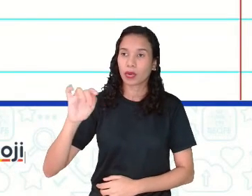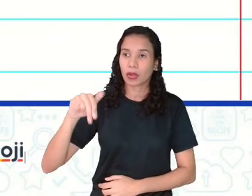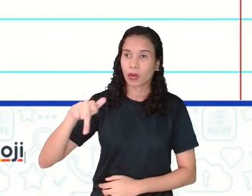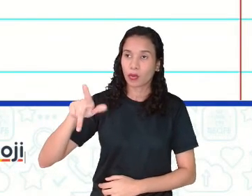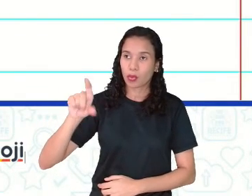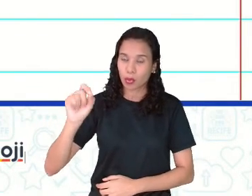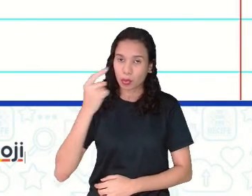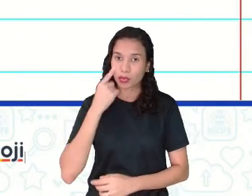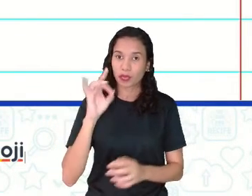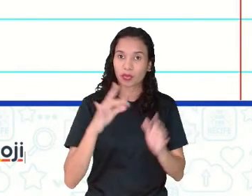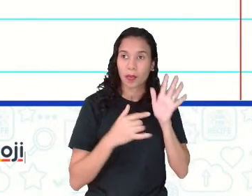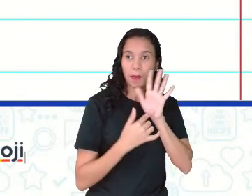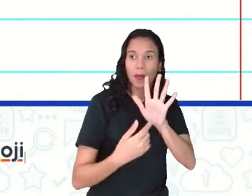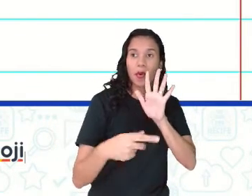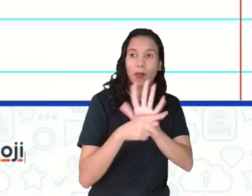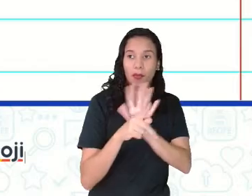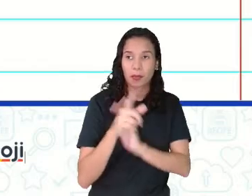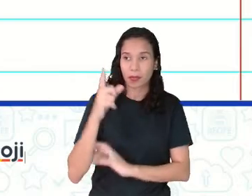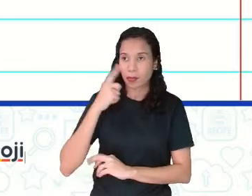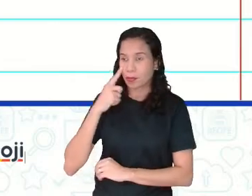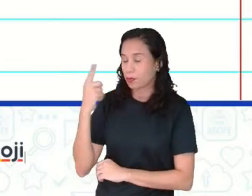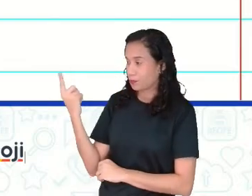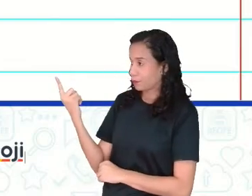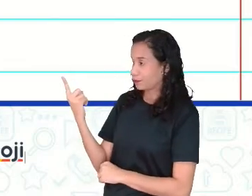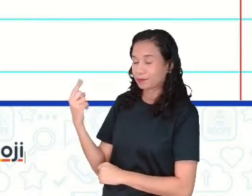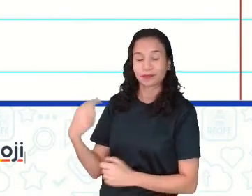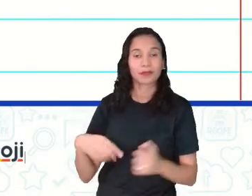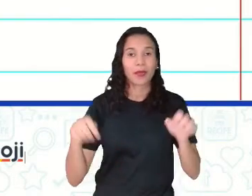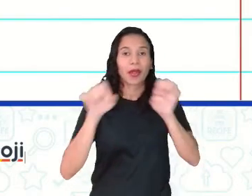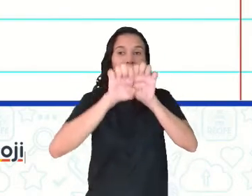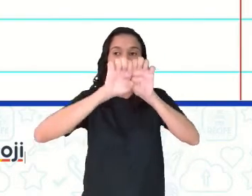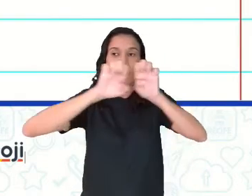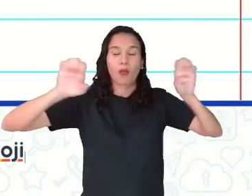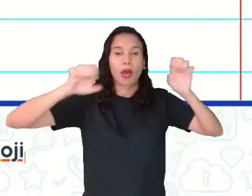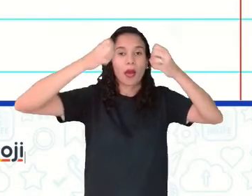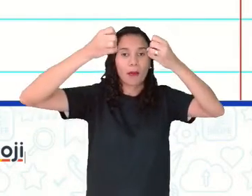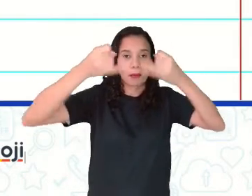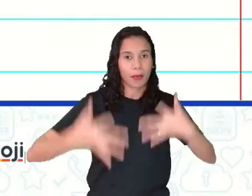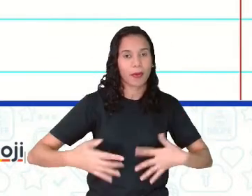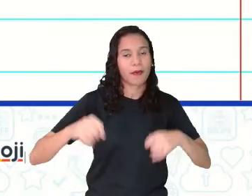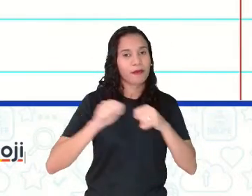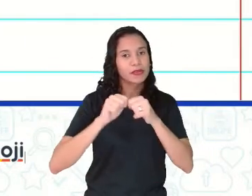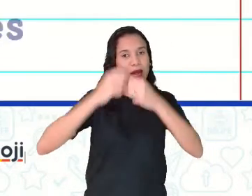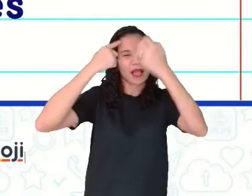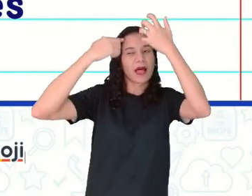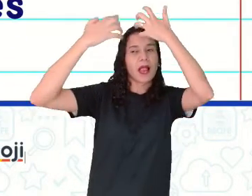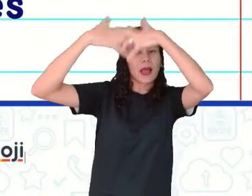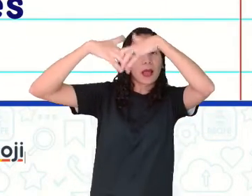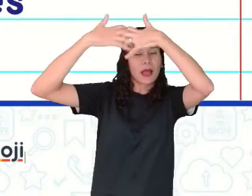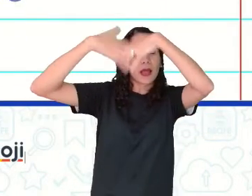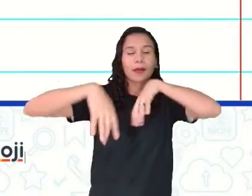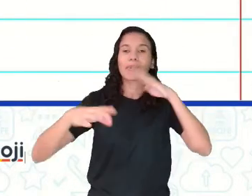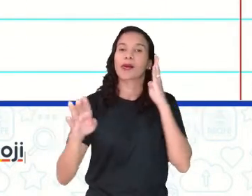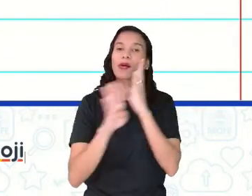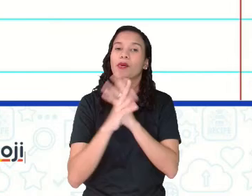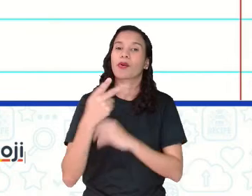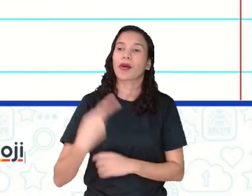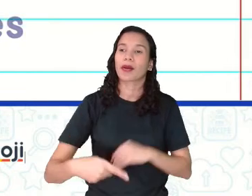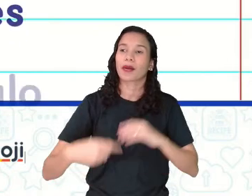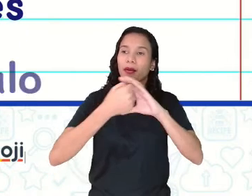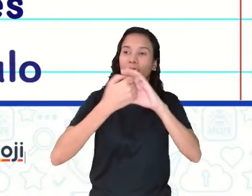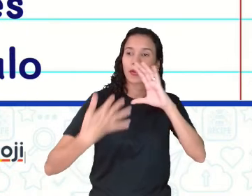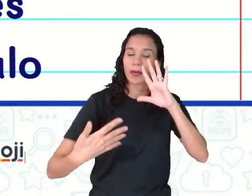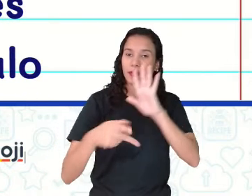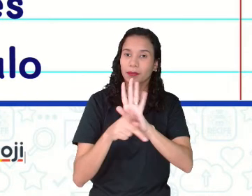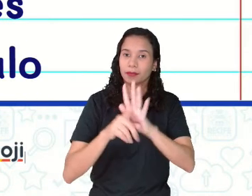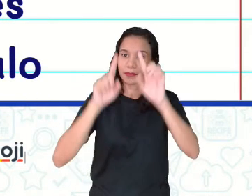Belezinha? Então, só mostrando aqui para vocês, ó, a construção dos cálculos que você poderia ter feito, eu encontro aqui a